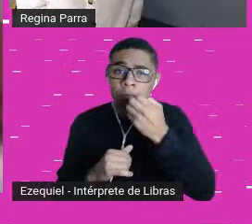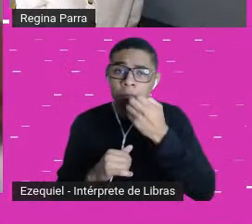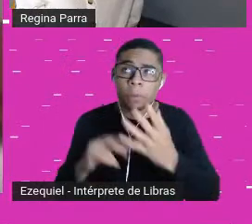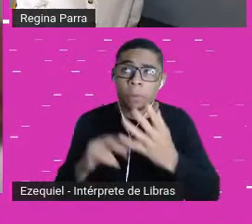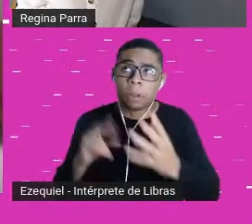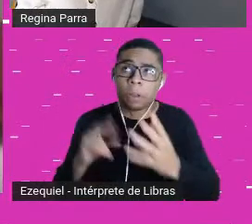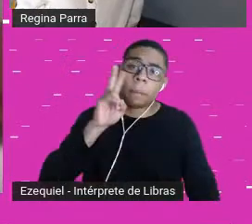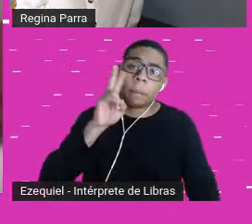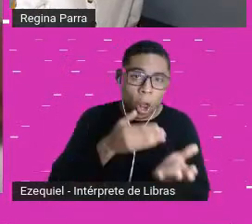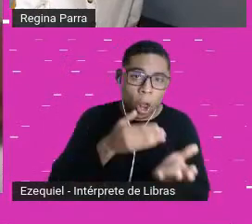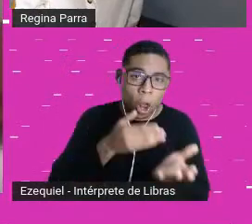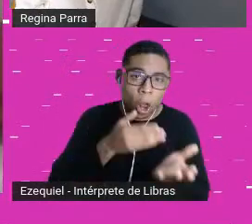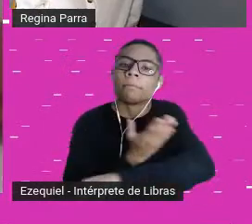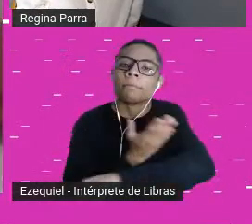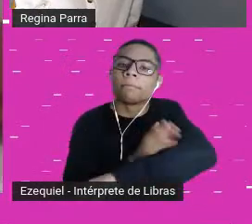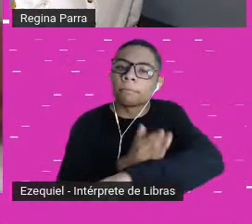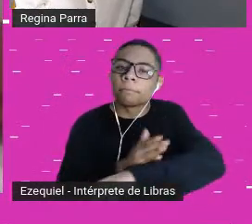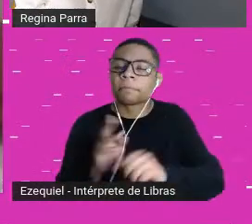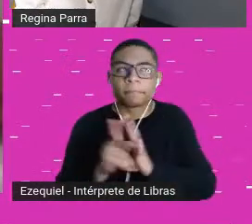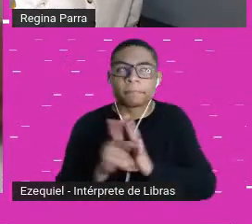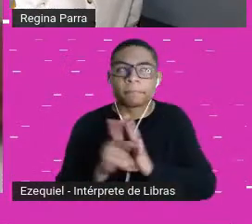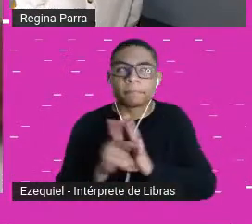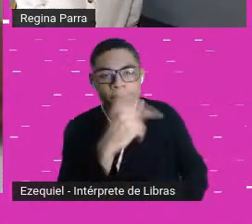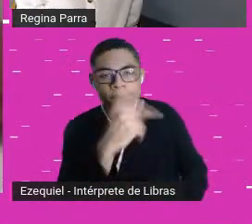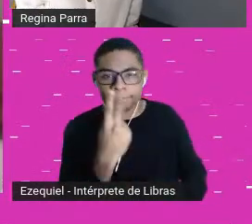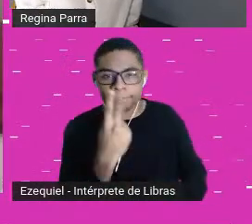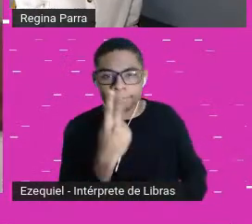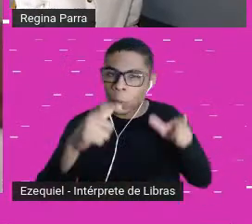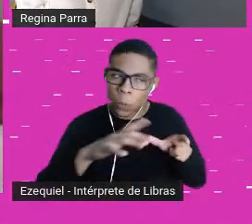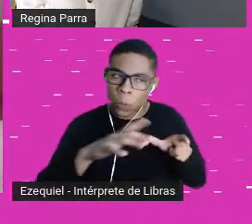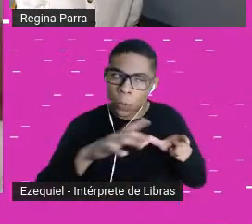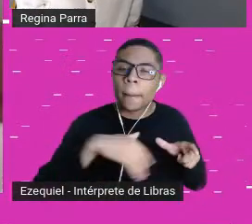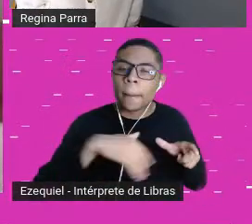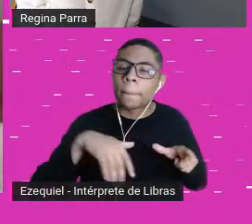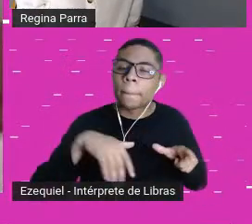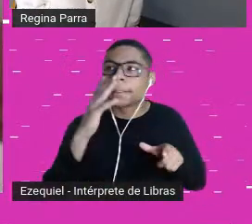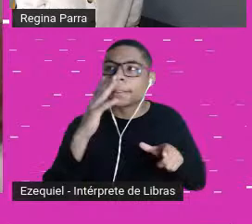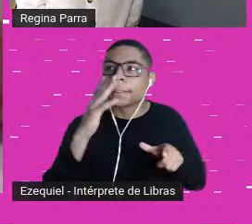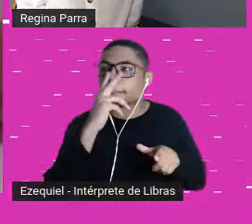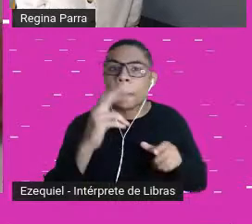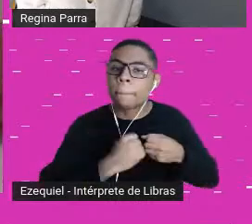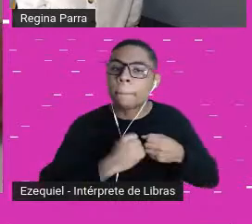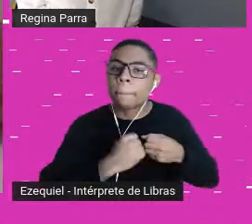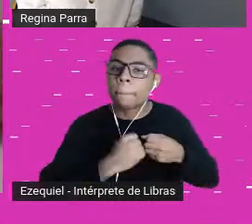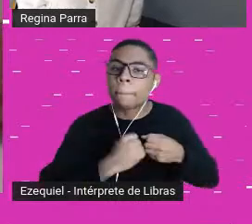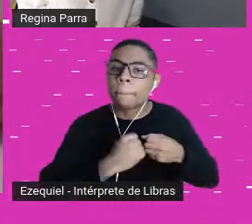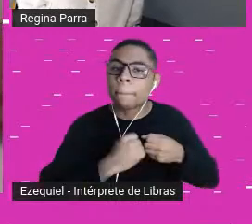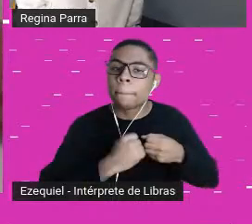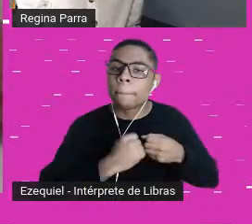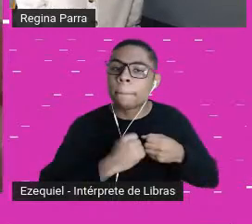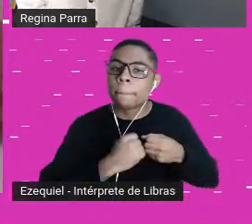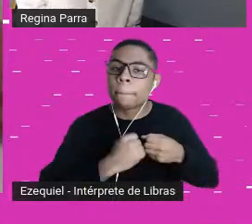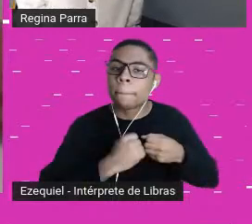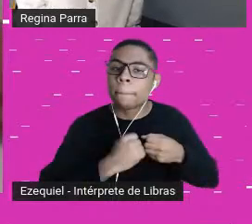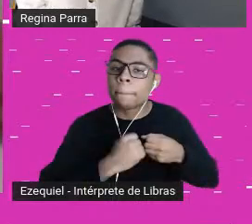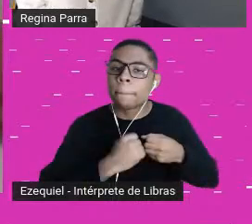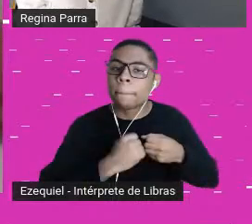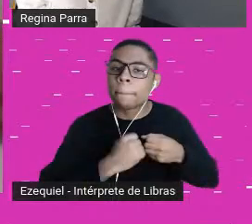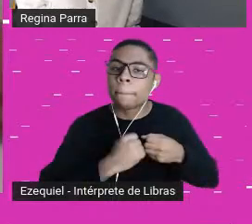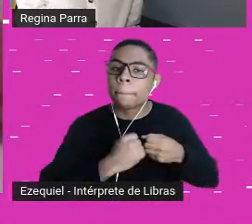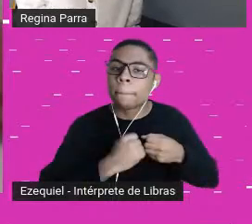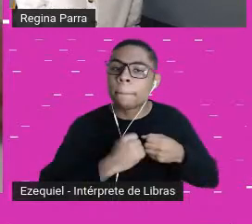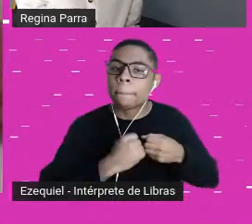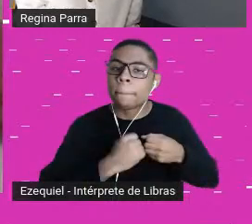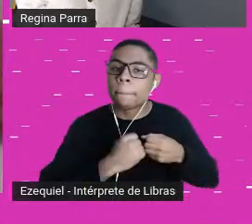lugar mais horizontal e maior, assim, ele era mais estreito e muito grande, assim, né? E isso realmente